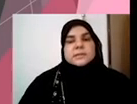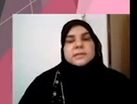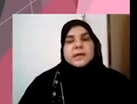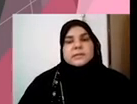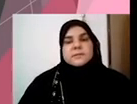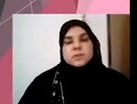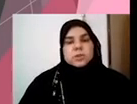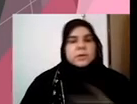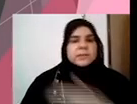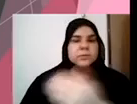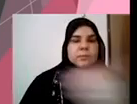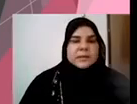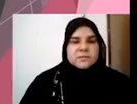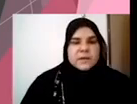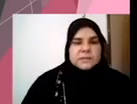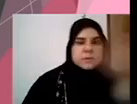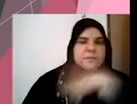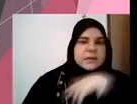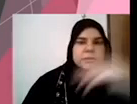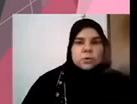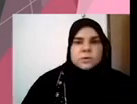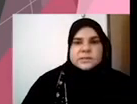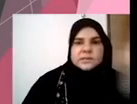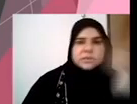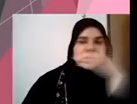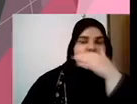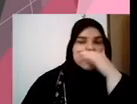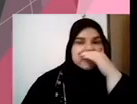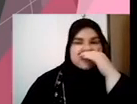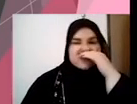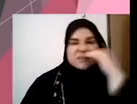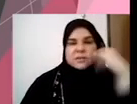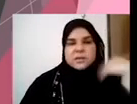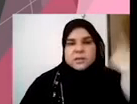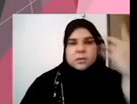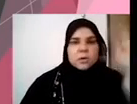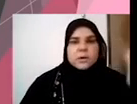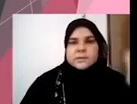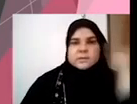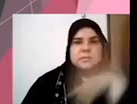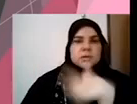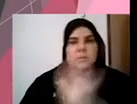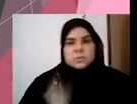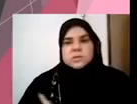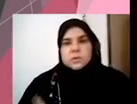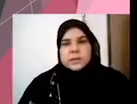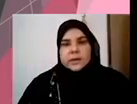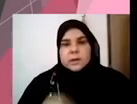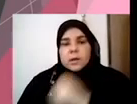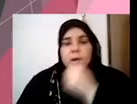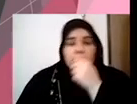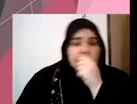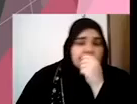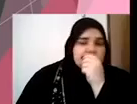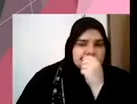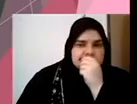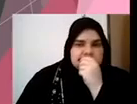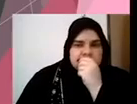1,284 vezes 10 a 22 é muito mais fácil de eu falar 12 sextilhões e quinquilhões e não sei o que,